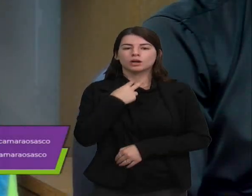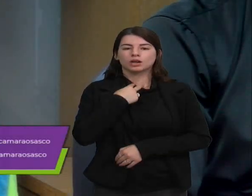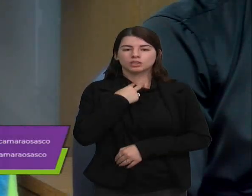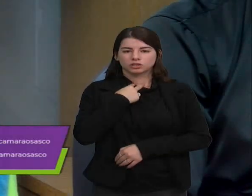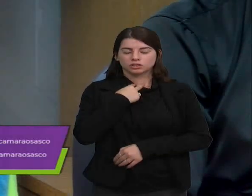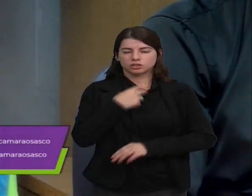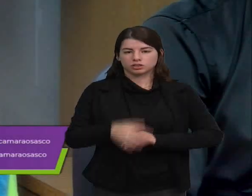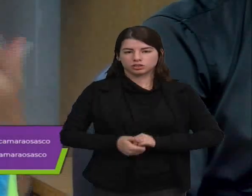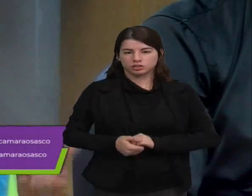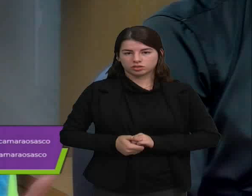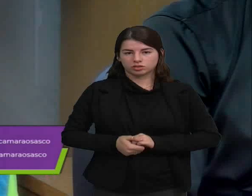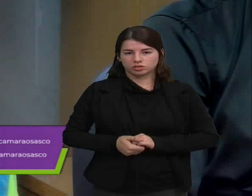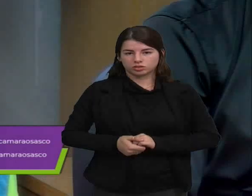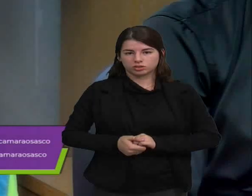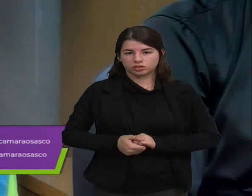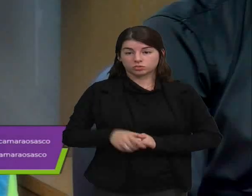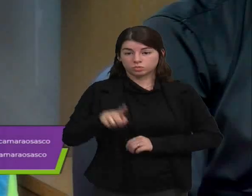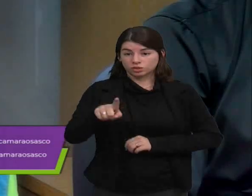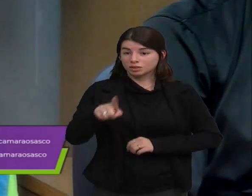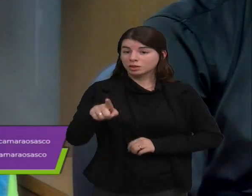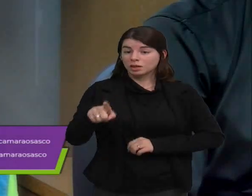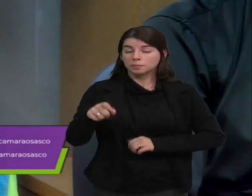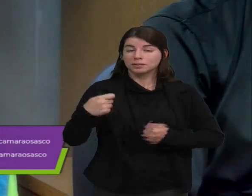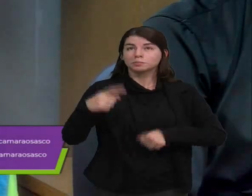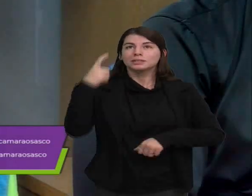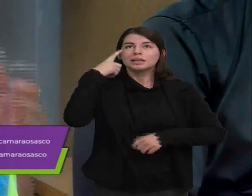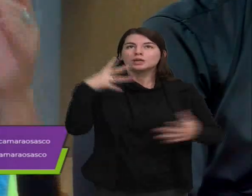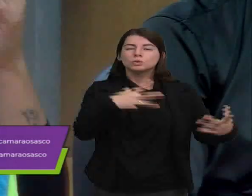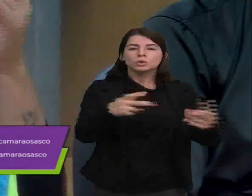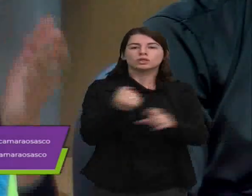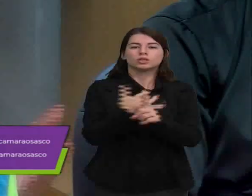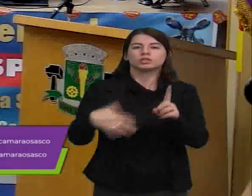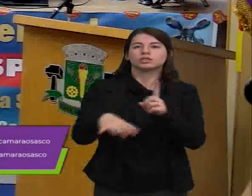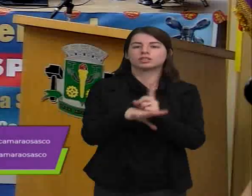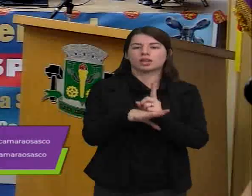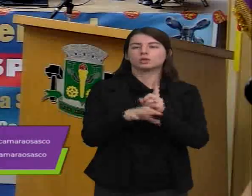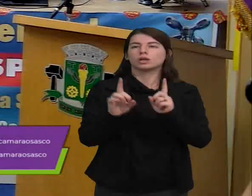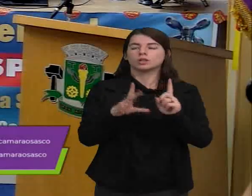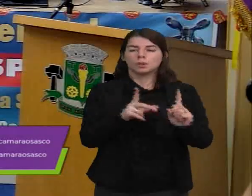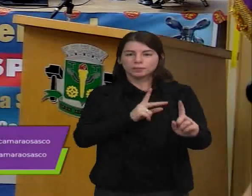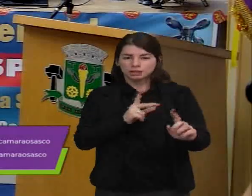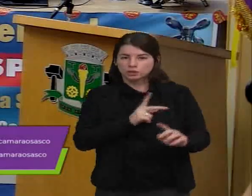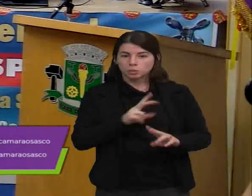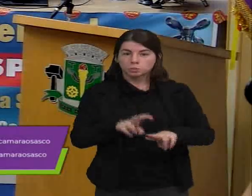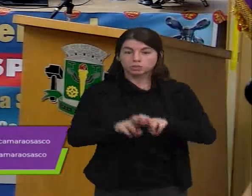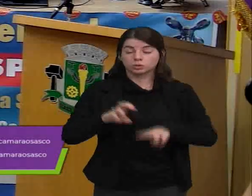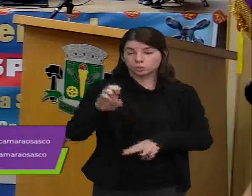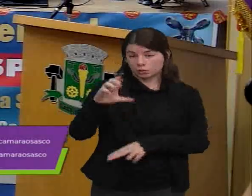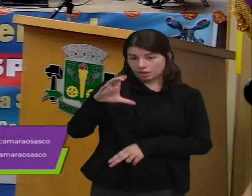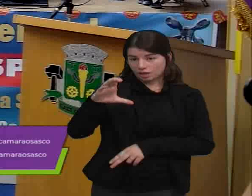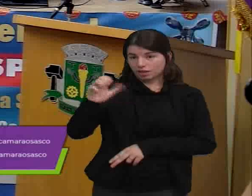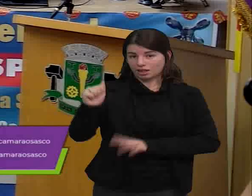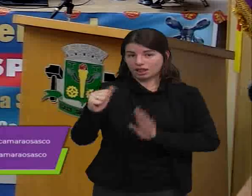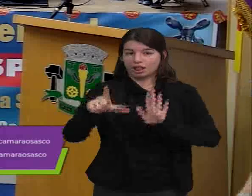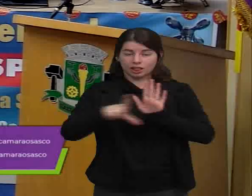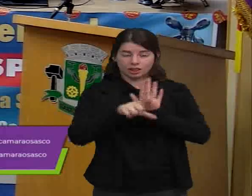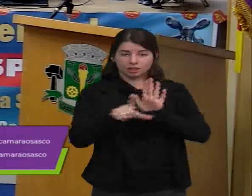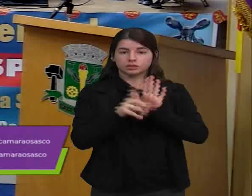hora de fazer exercer um serviço público então o ECA lhe garante diversas questões